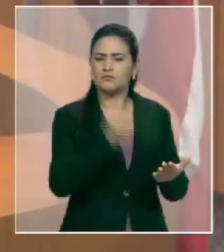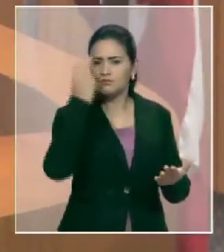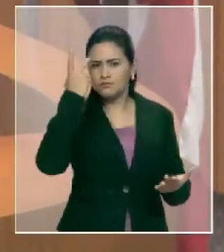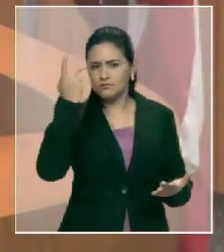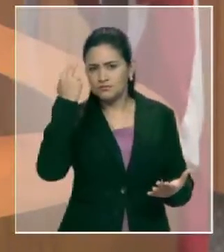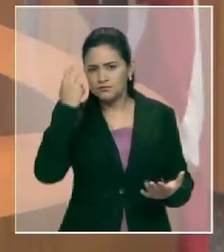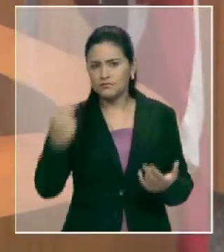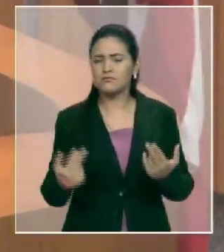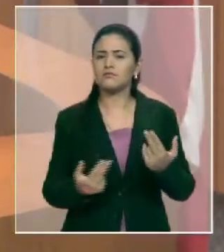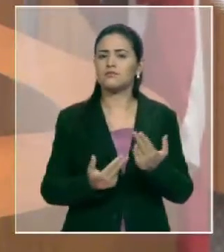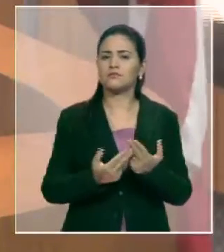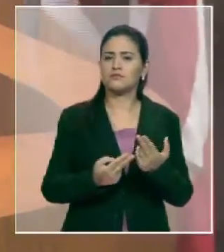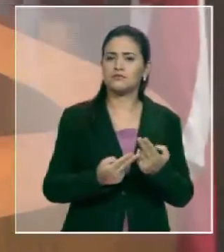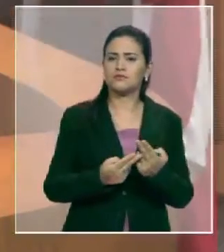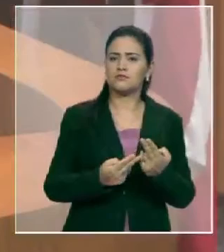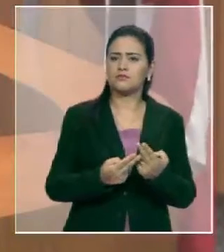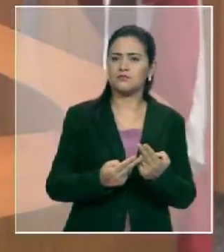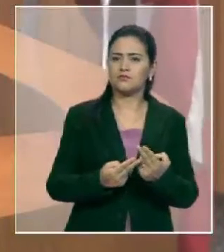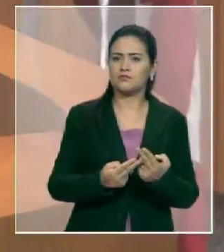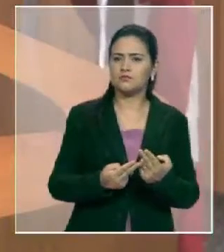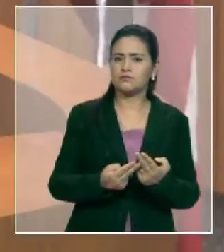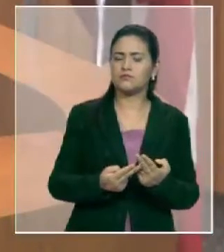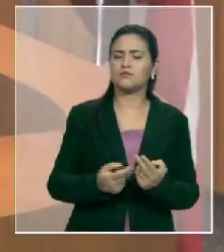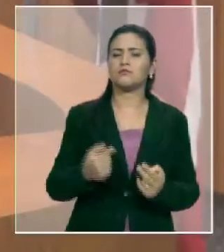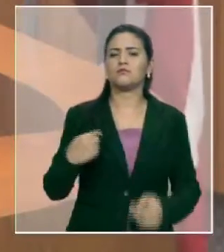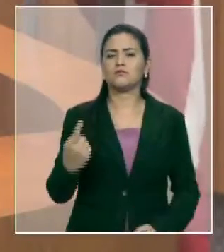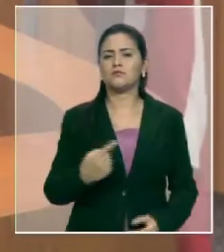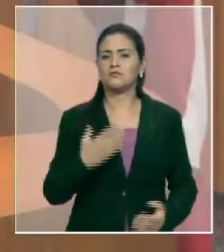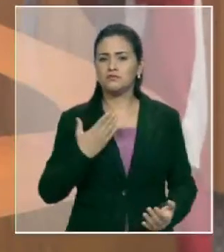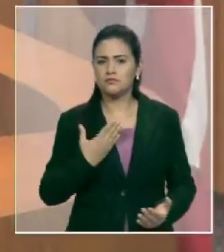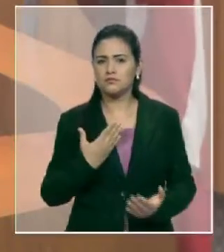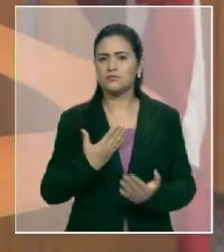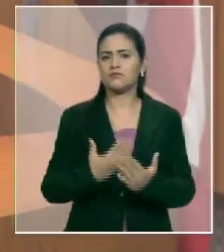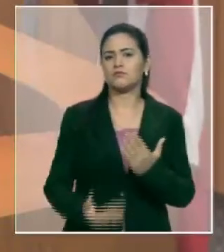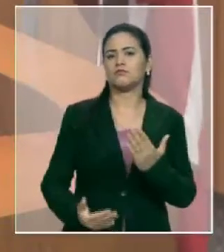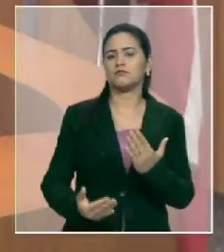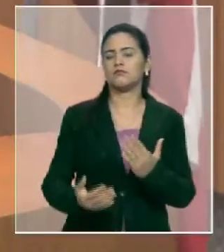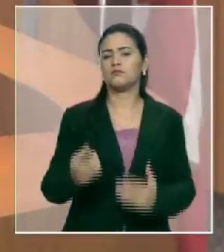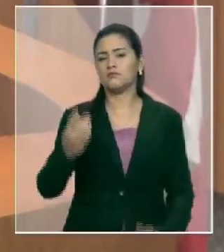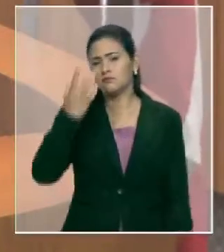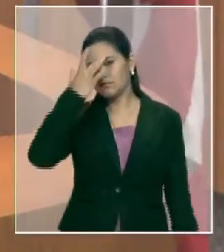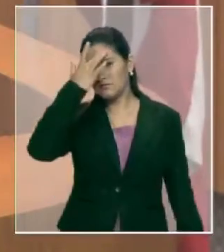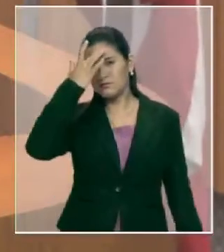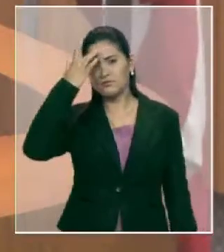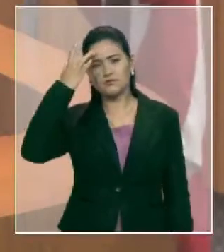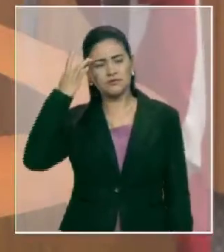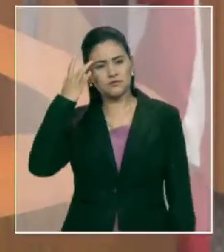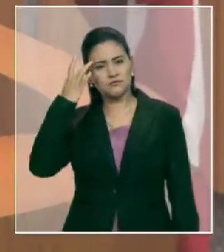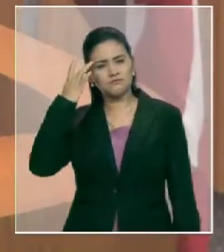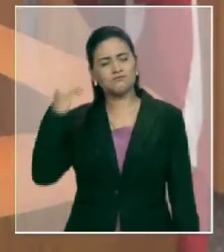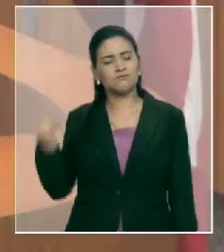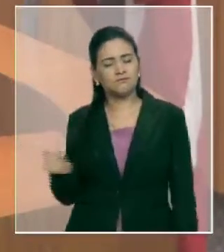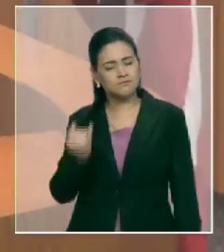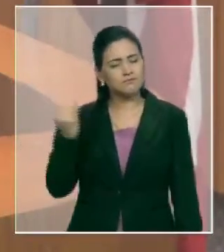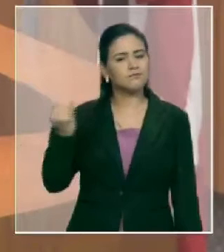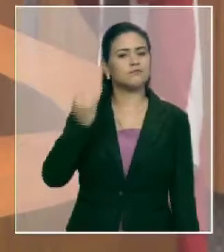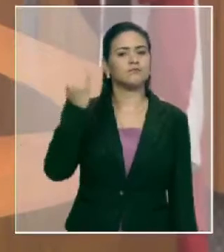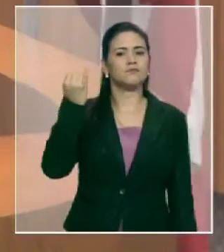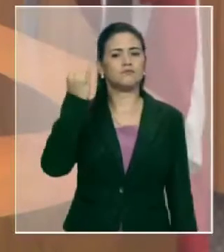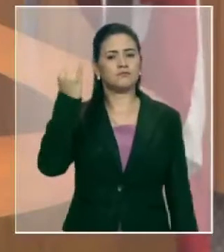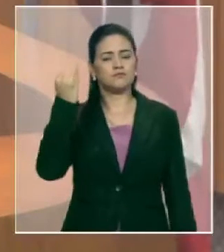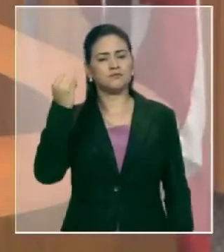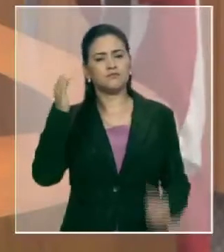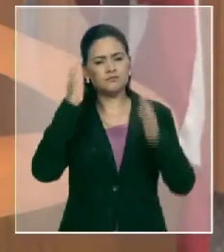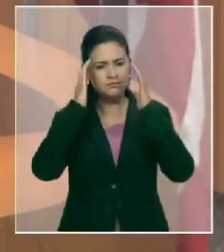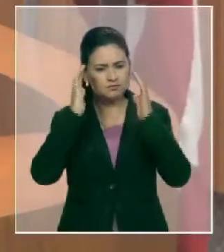nosso município a perda de uma figura ilustre, respeitada e muito querida em